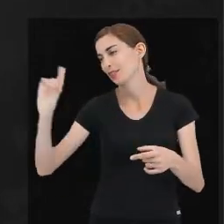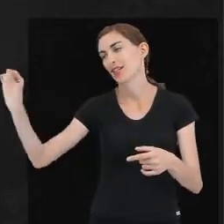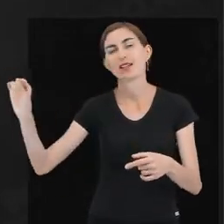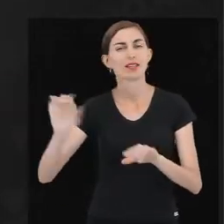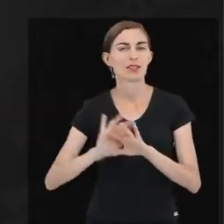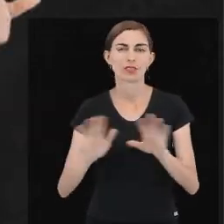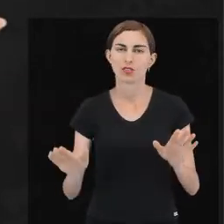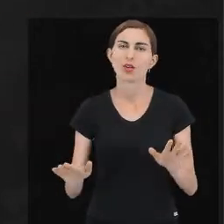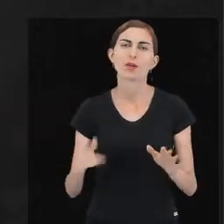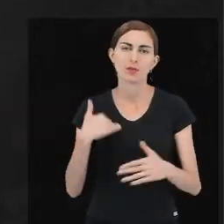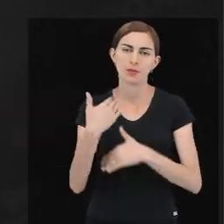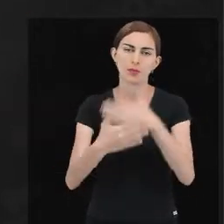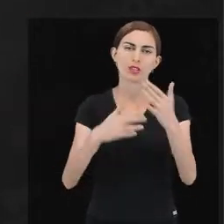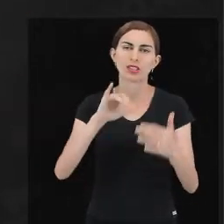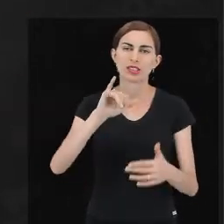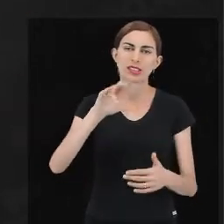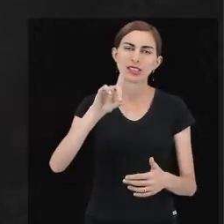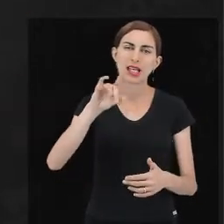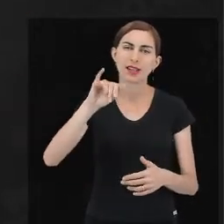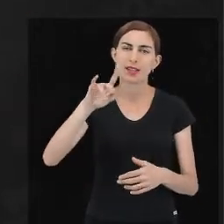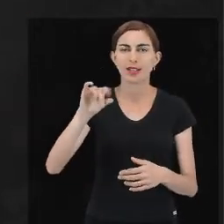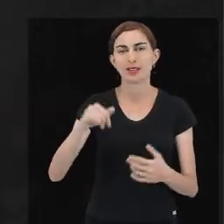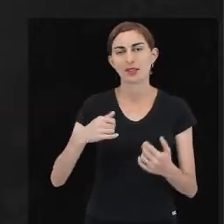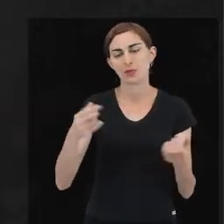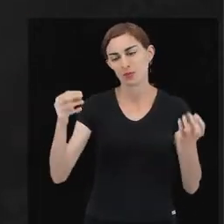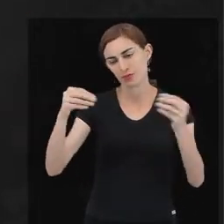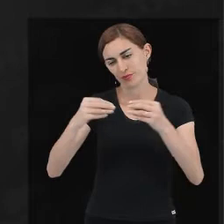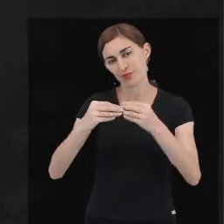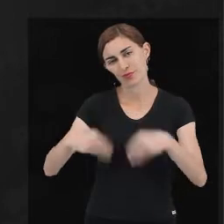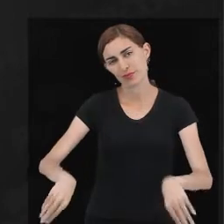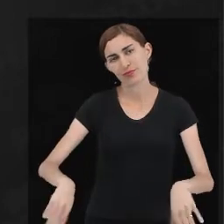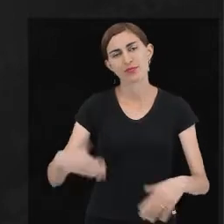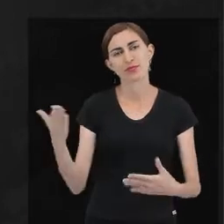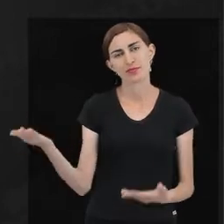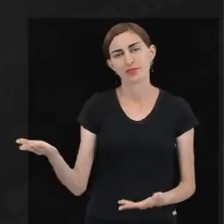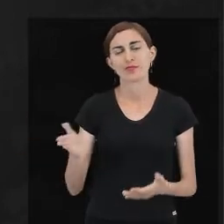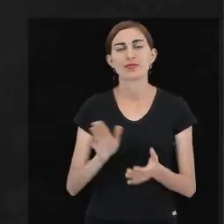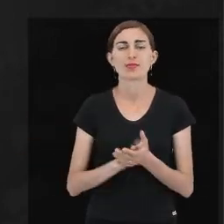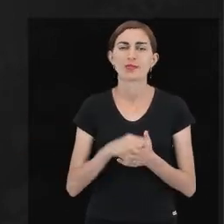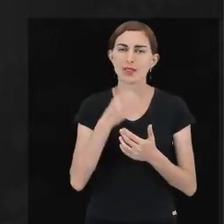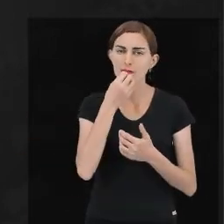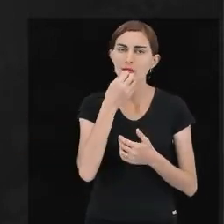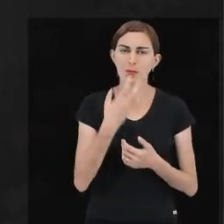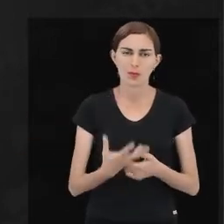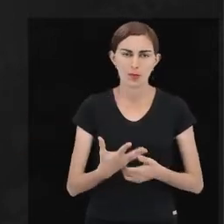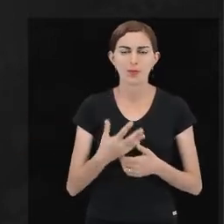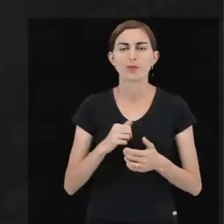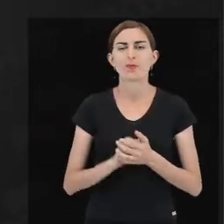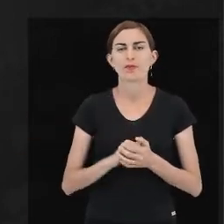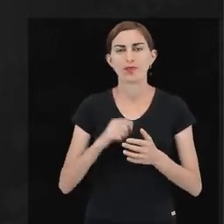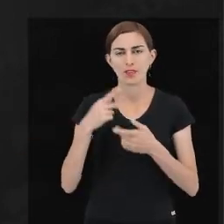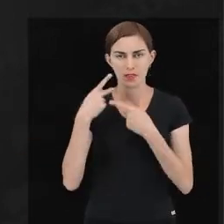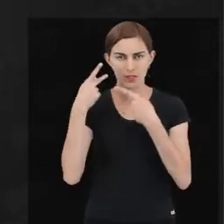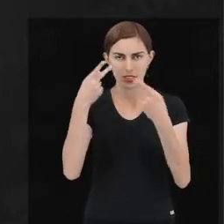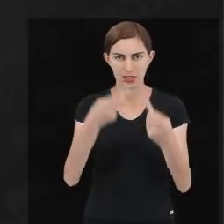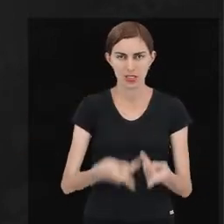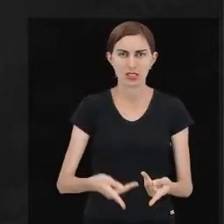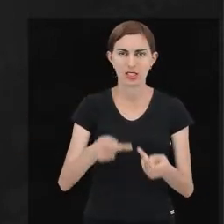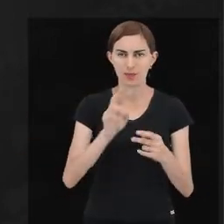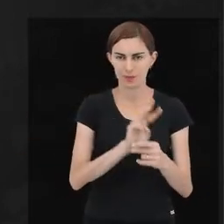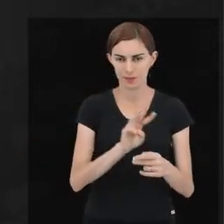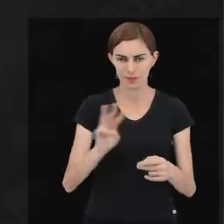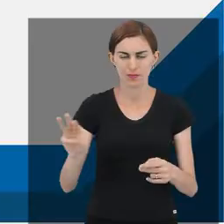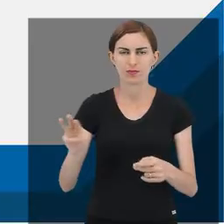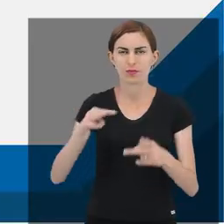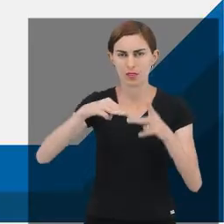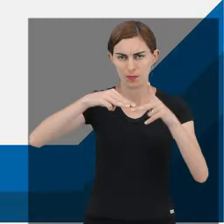esse processo de cidadania ele acaba sendo fragilizado diante de situações como essa. Bom, eu convido você a visitar a página do Ministério